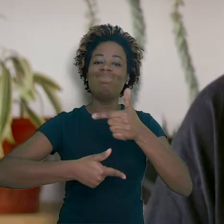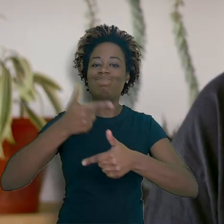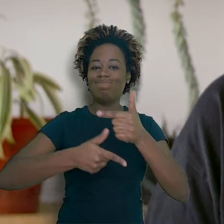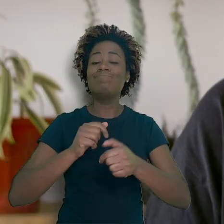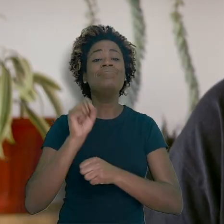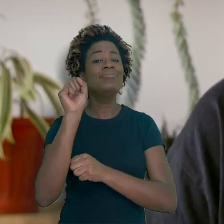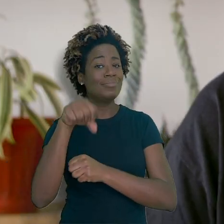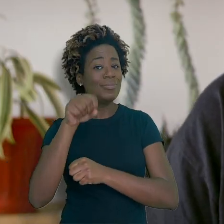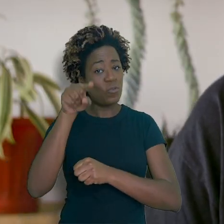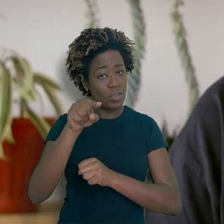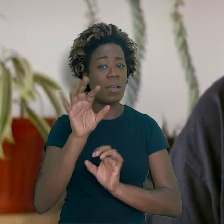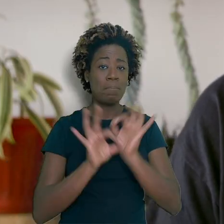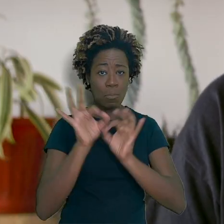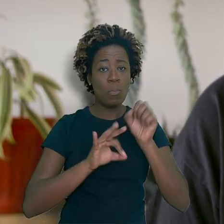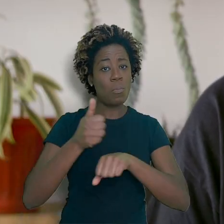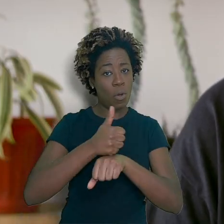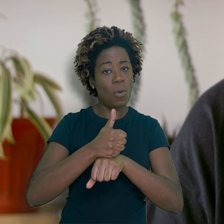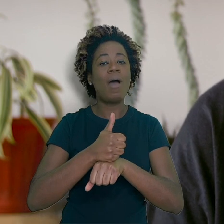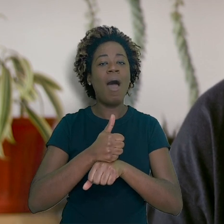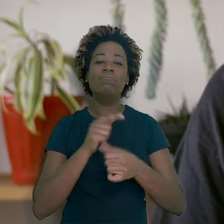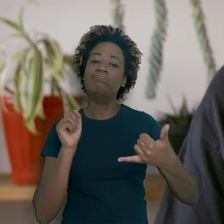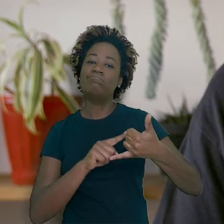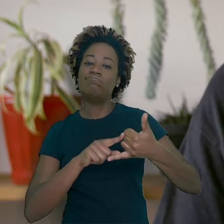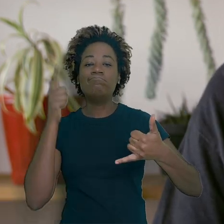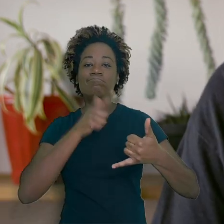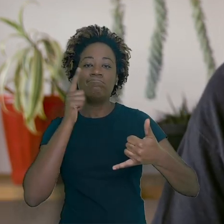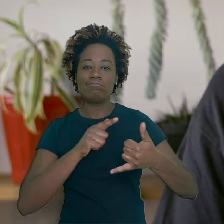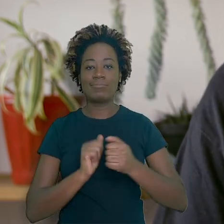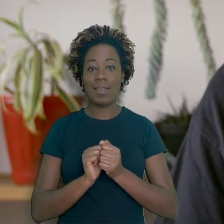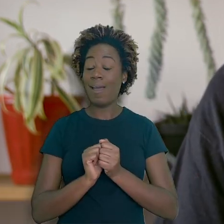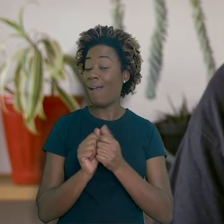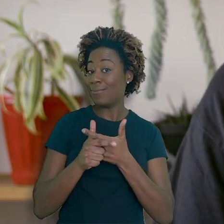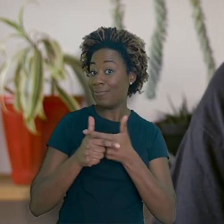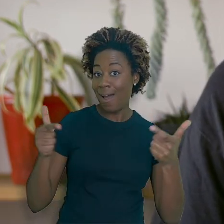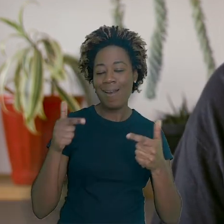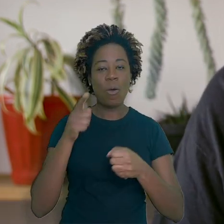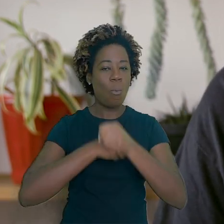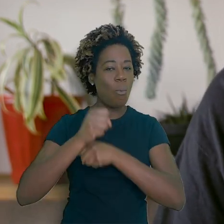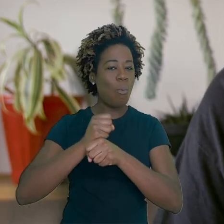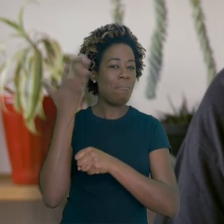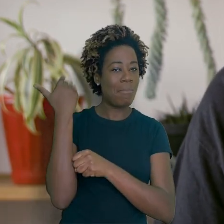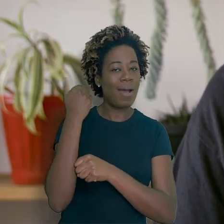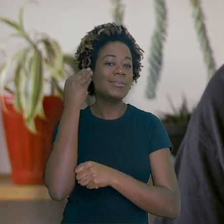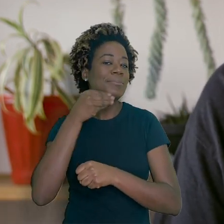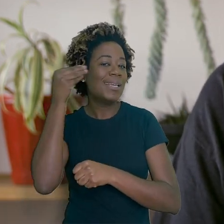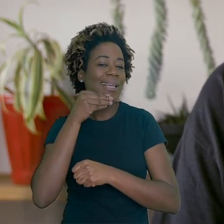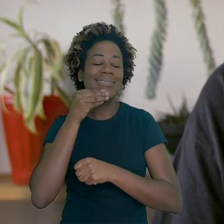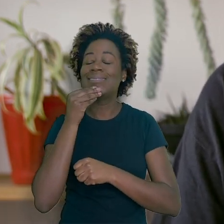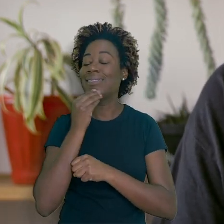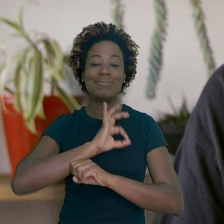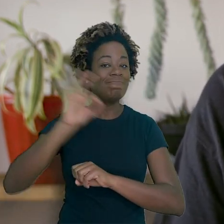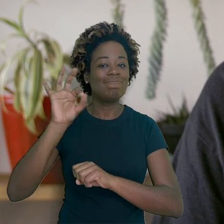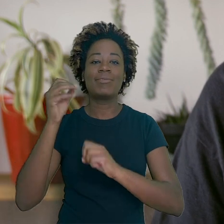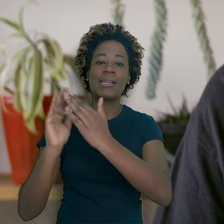trabalhar. E sim, você pode ser um bom produtor só tendo um celular. Felizmente, no ano passado, eu tive uma experiência muito incrível com várias